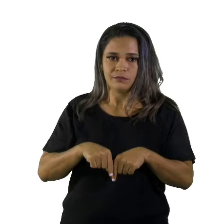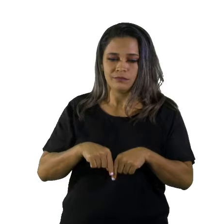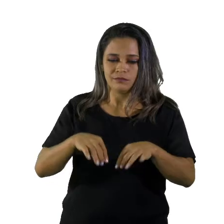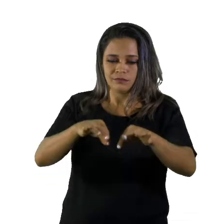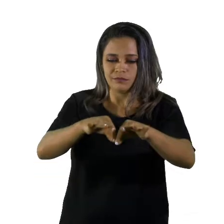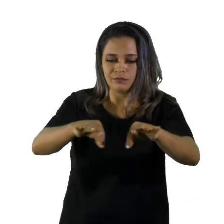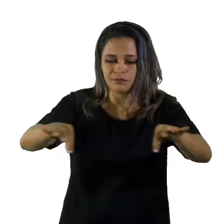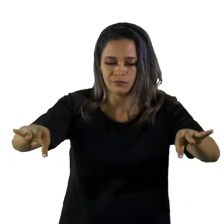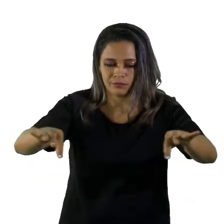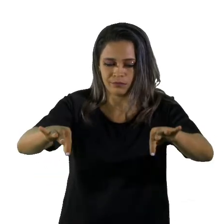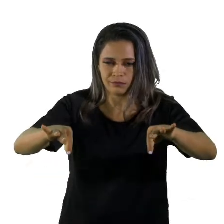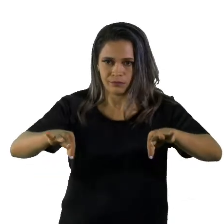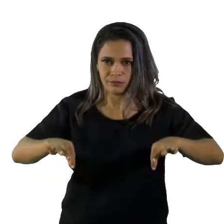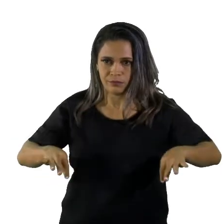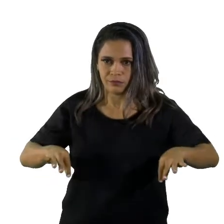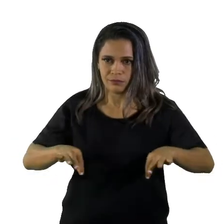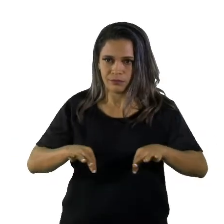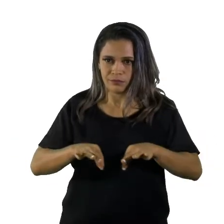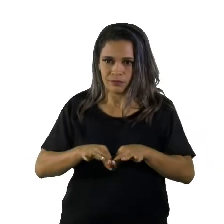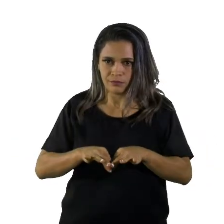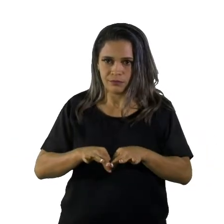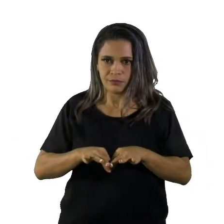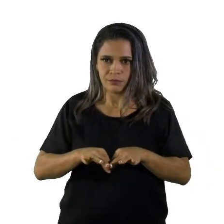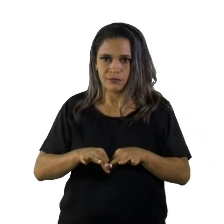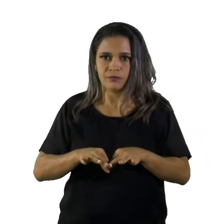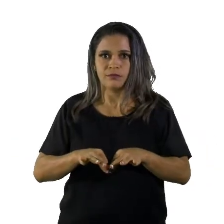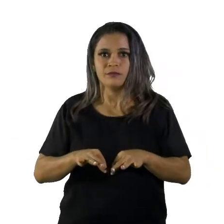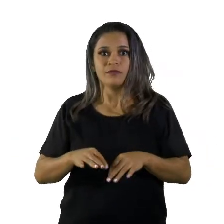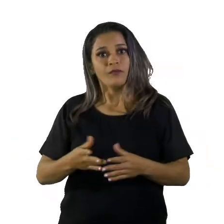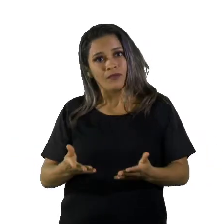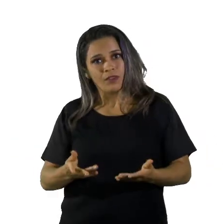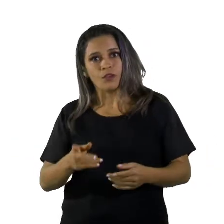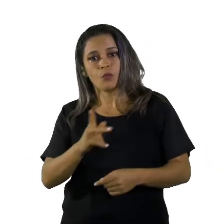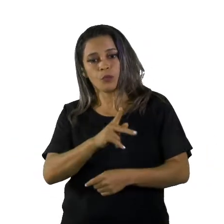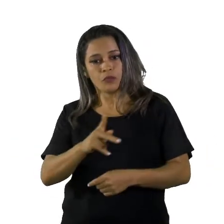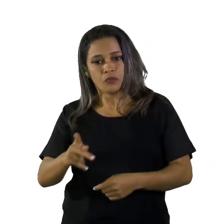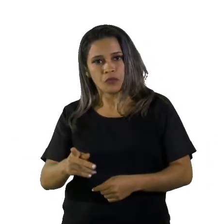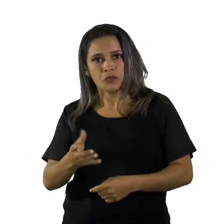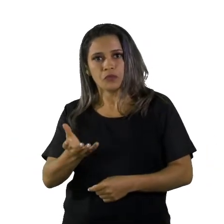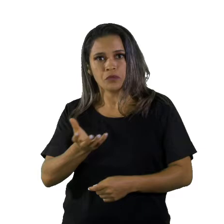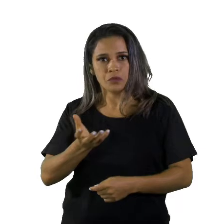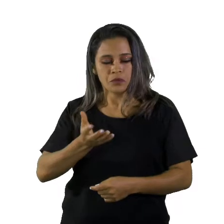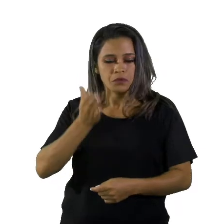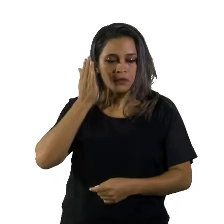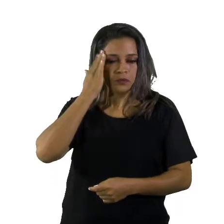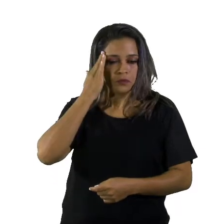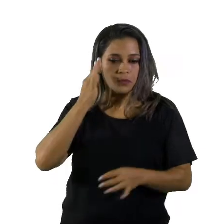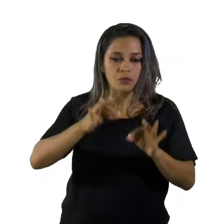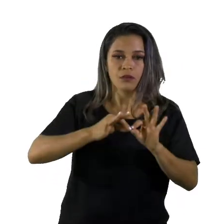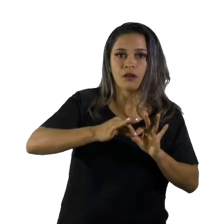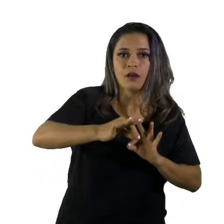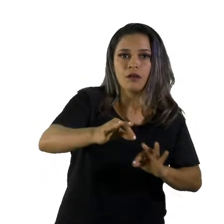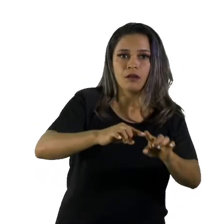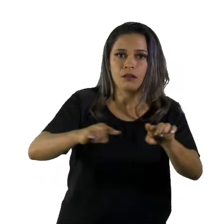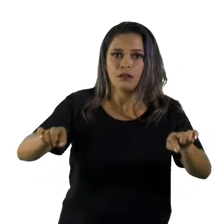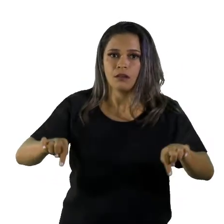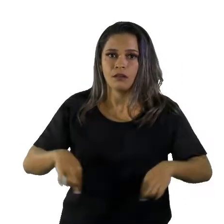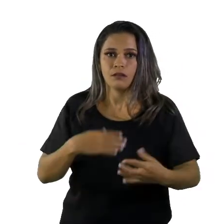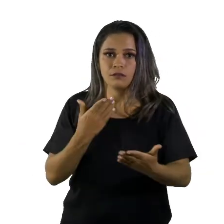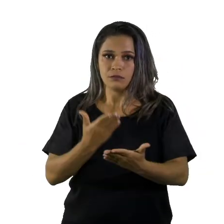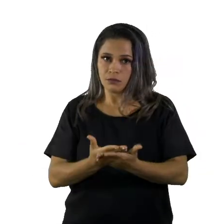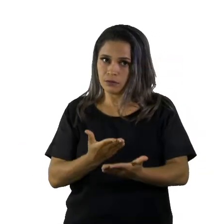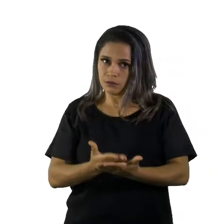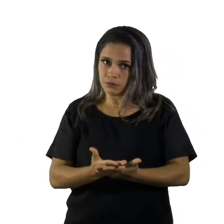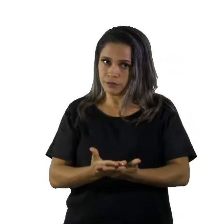Isso provavelmente foi um trabalho do professor, no qual ele estava querendo saber o tamanho da sala de aula. Nós também temos